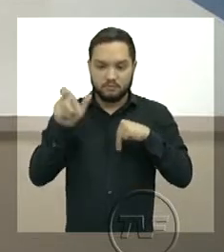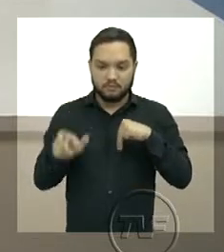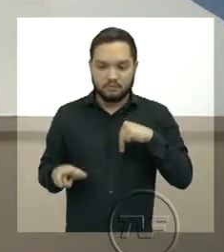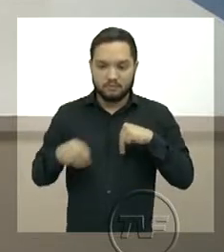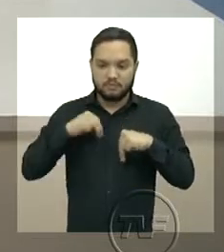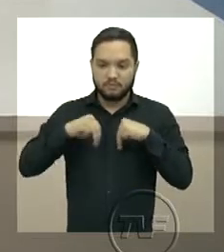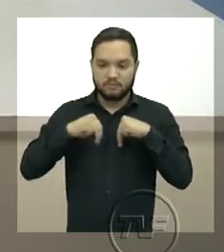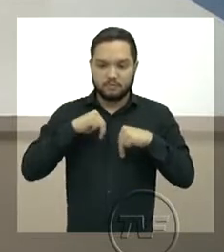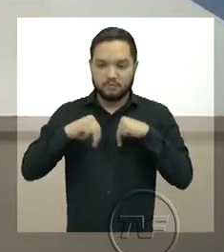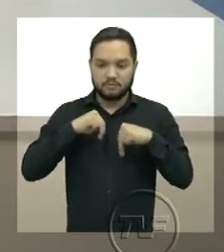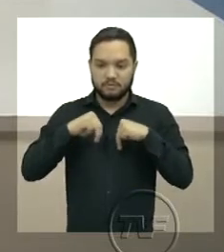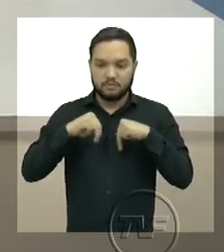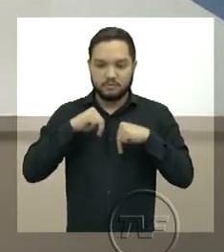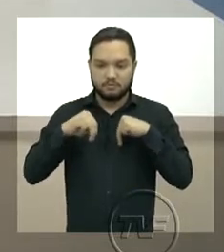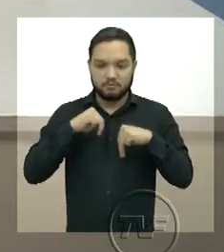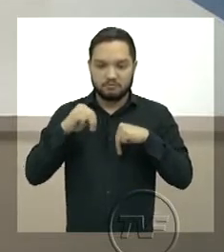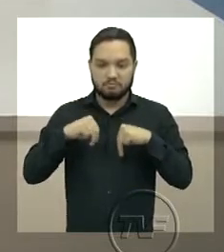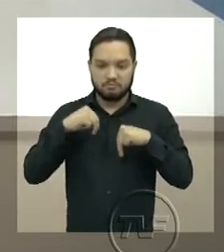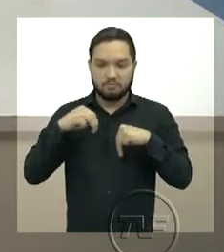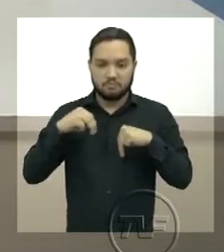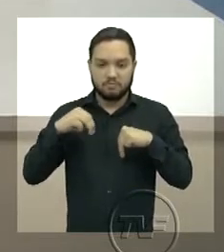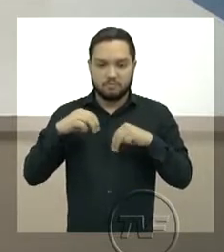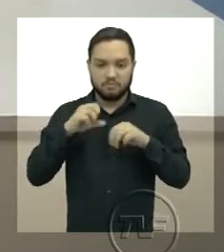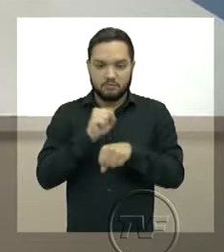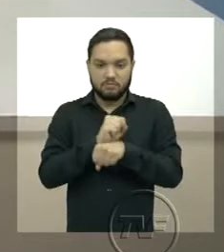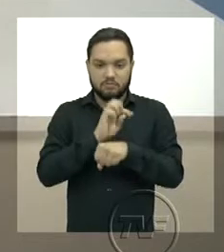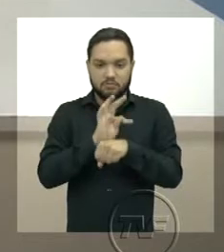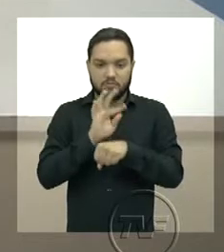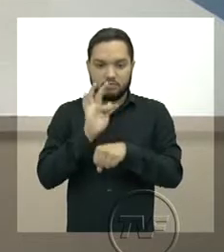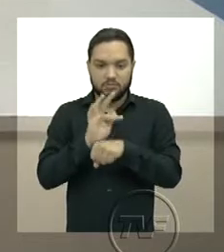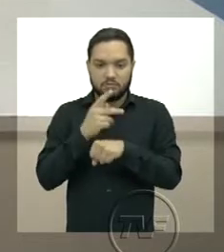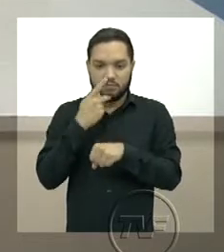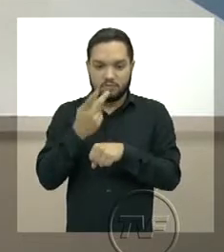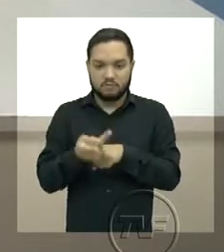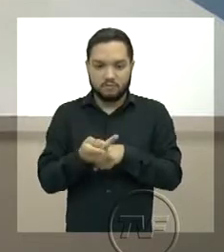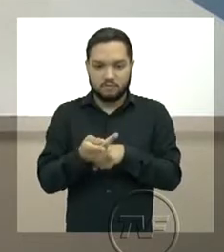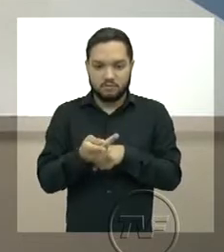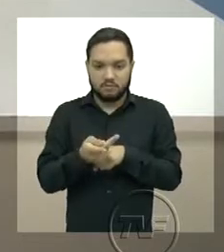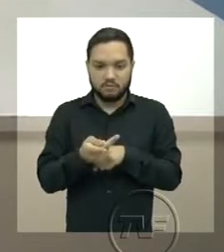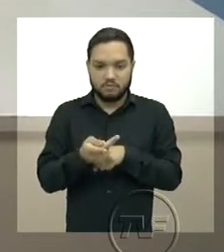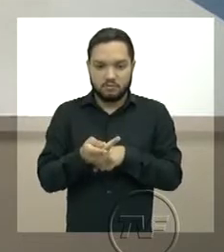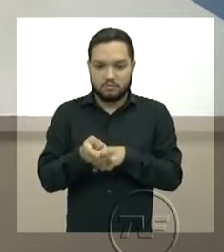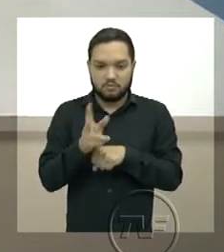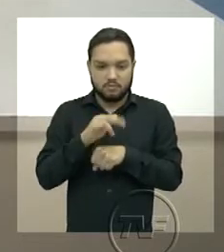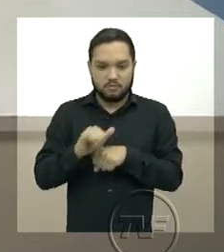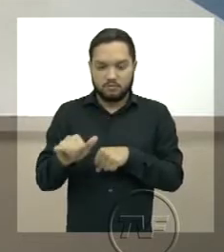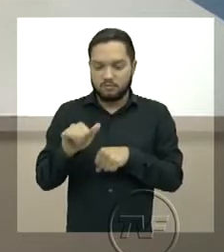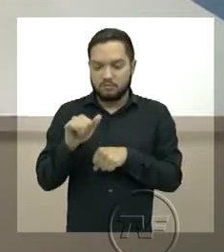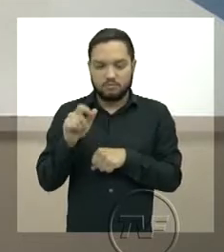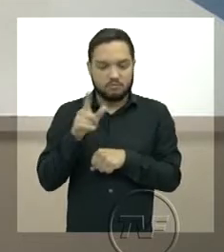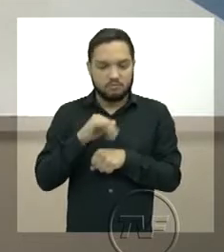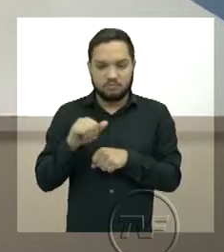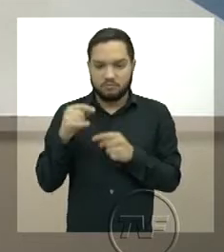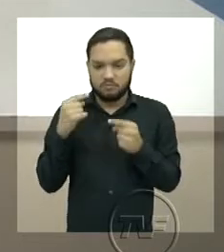toda esta ebulição, o ministro do STF, Luiz Roberto Barroso, disse que não haverá choque entre as instituições,